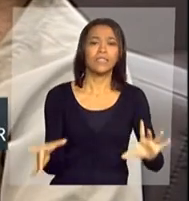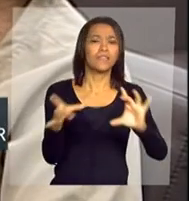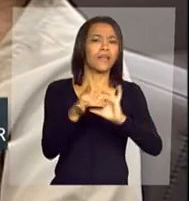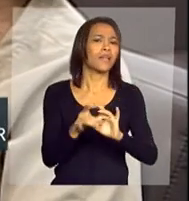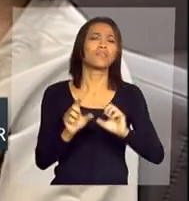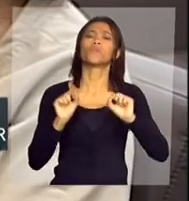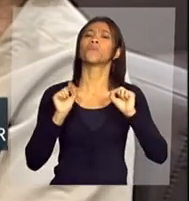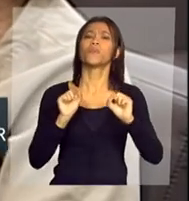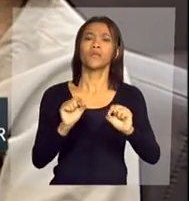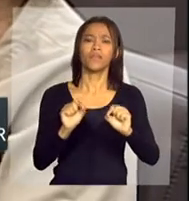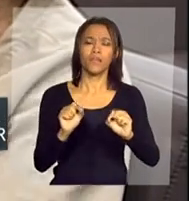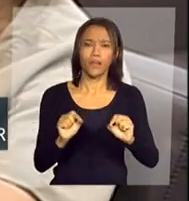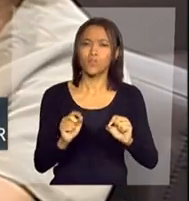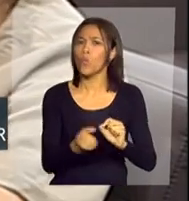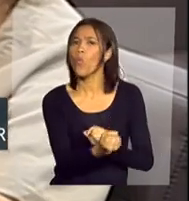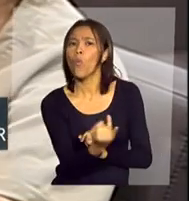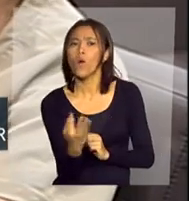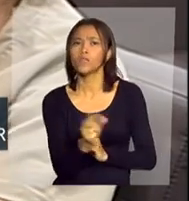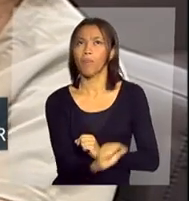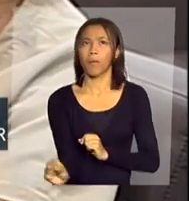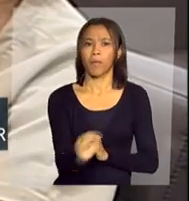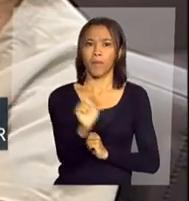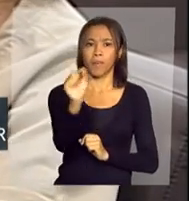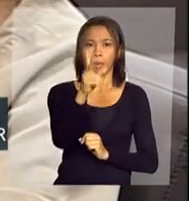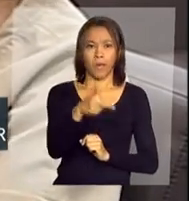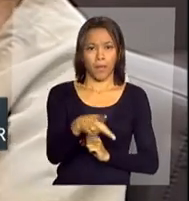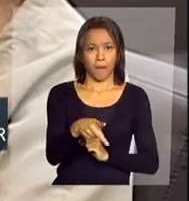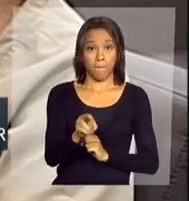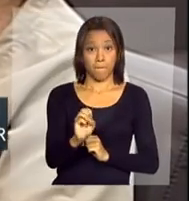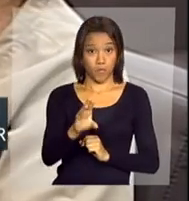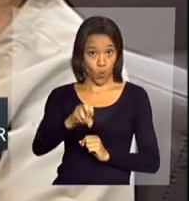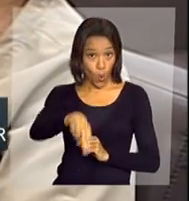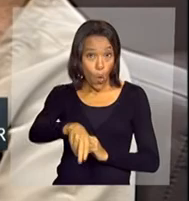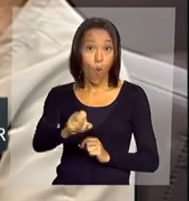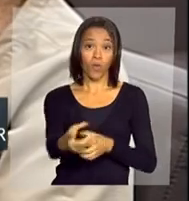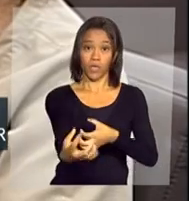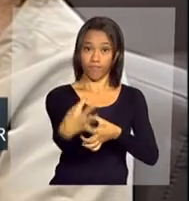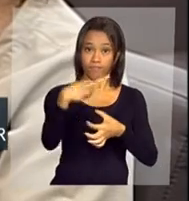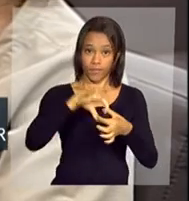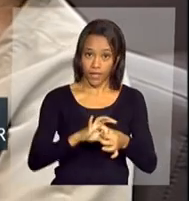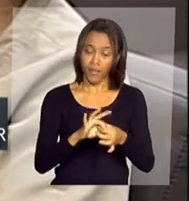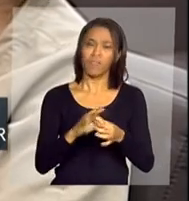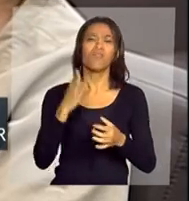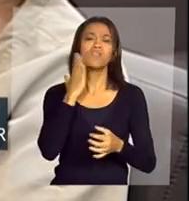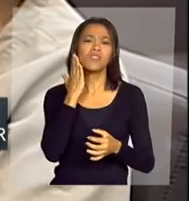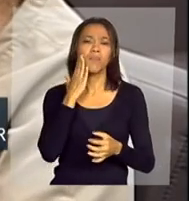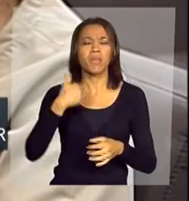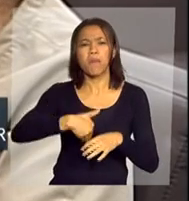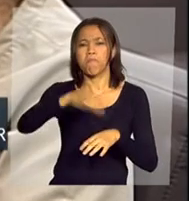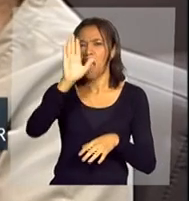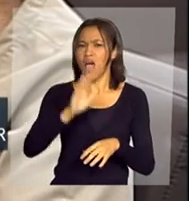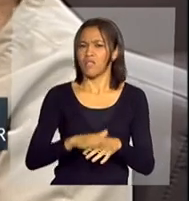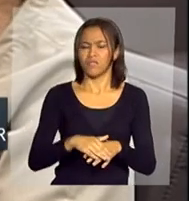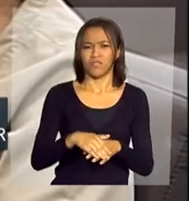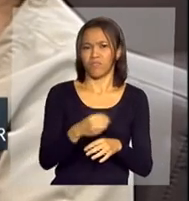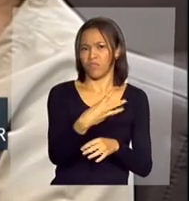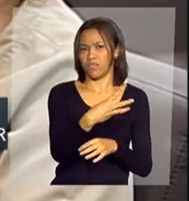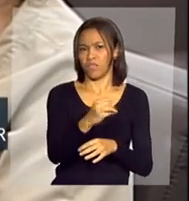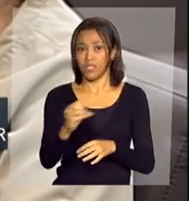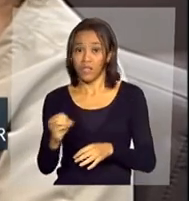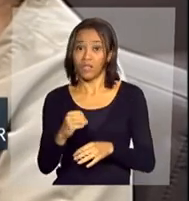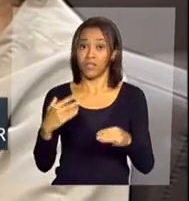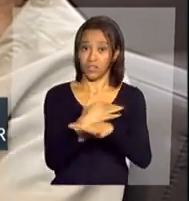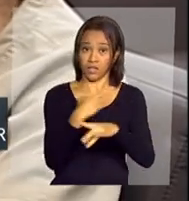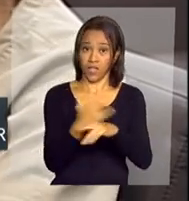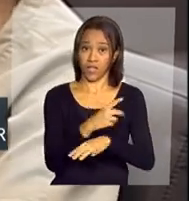você falasse sobre isso são quantos protões que integram né que apesar de que a gente sabe que são mais são quase trezentas cidades